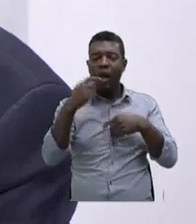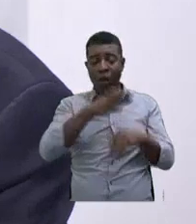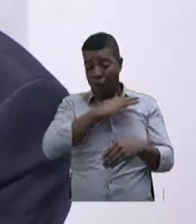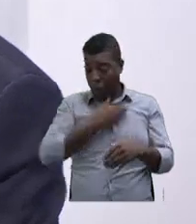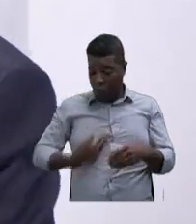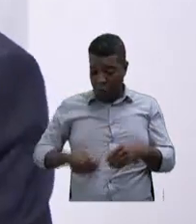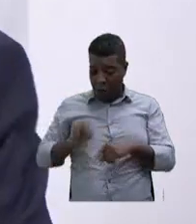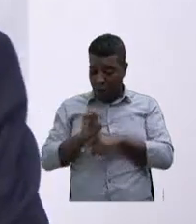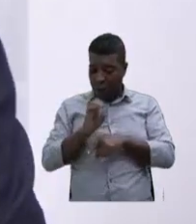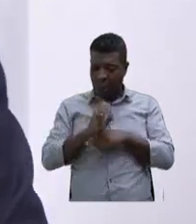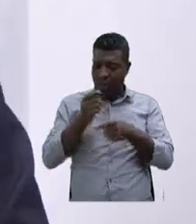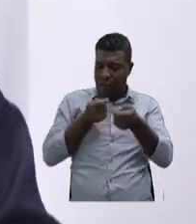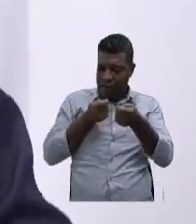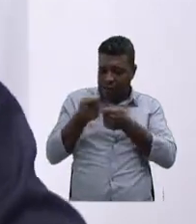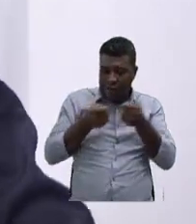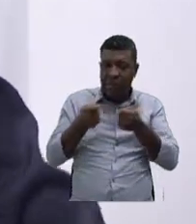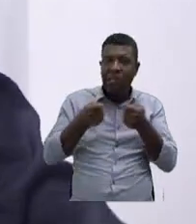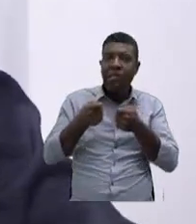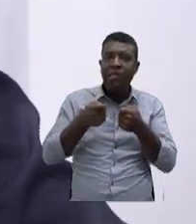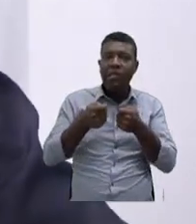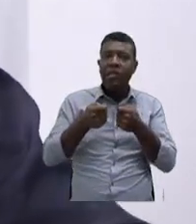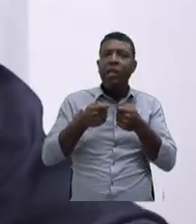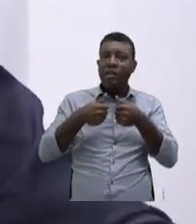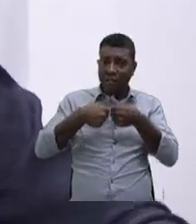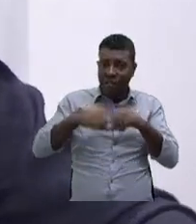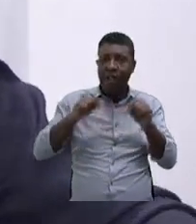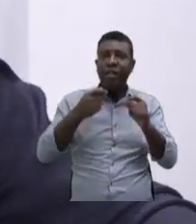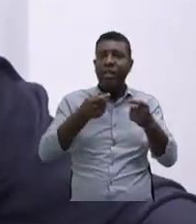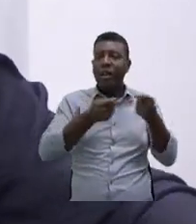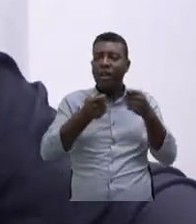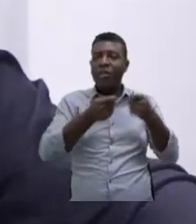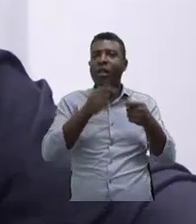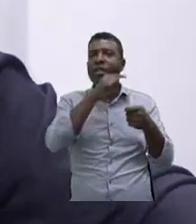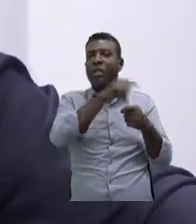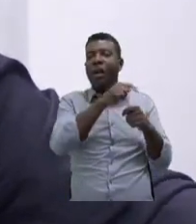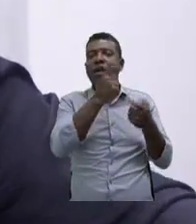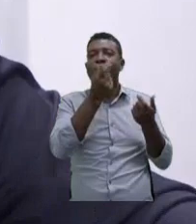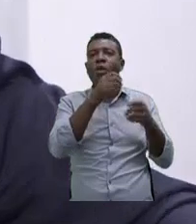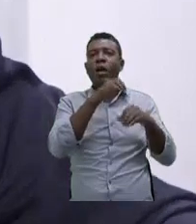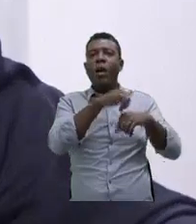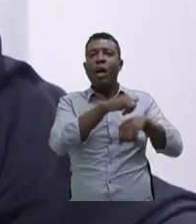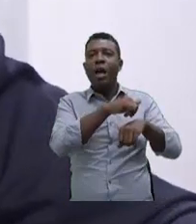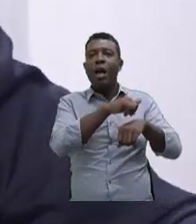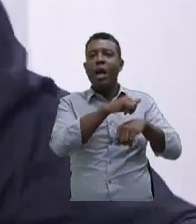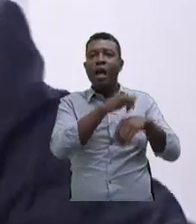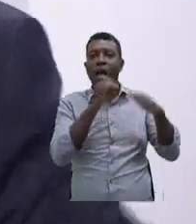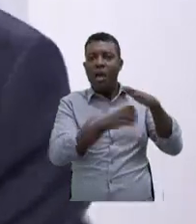recentemente uma negociação com a Azul, onde o estado está oferecendo aí